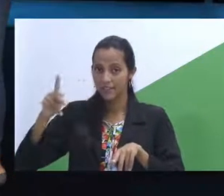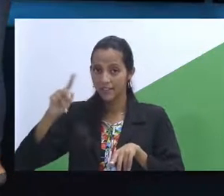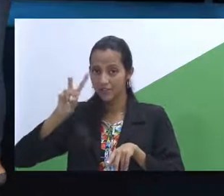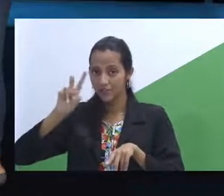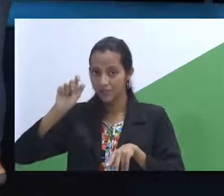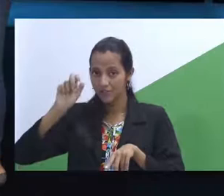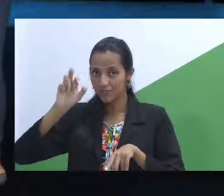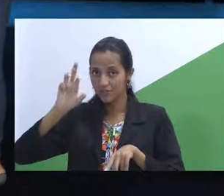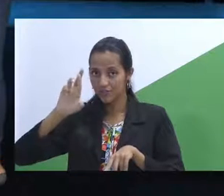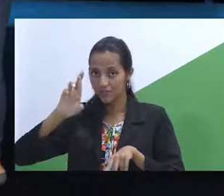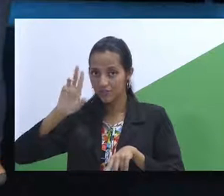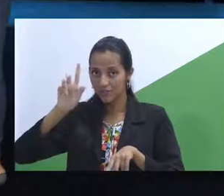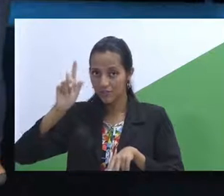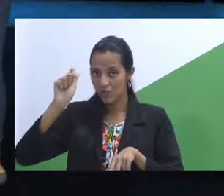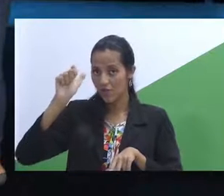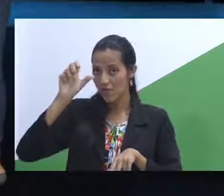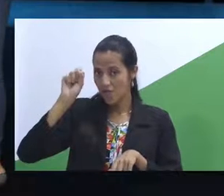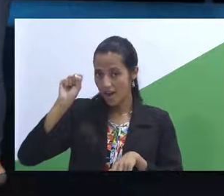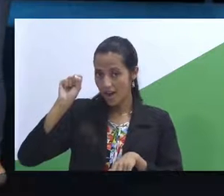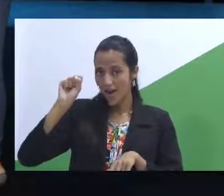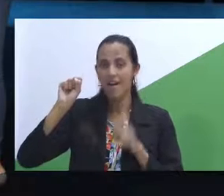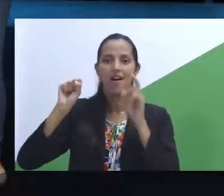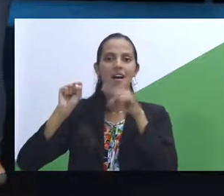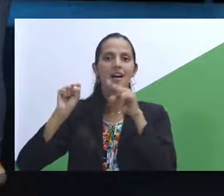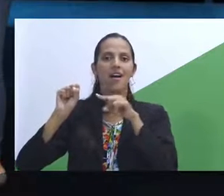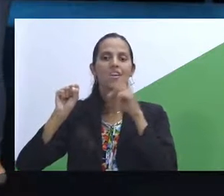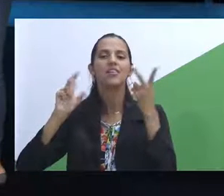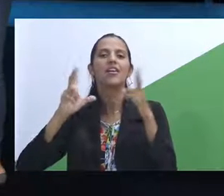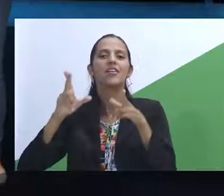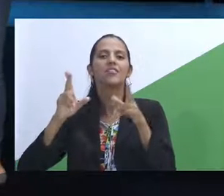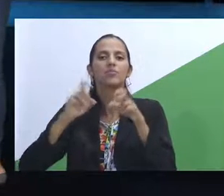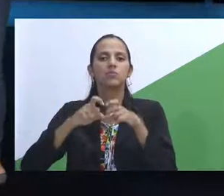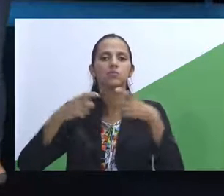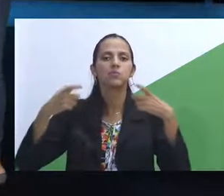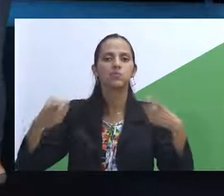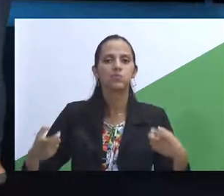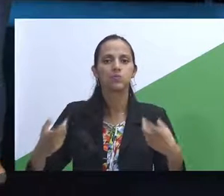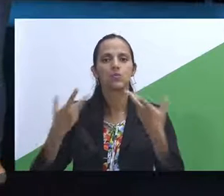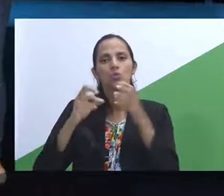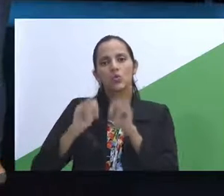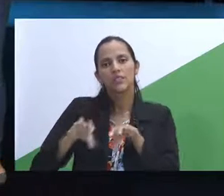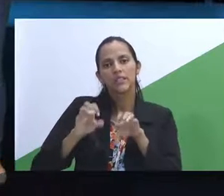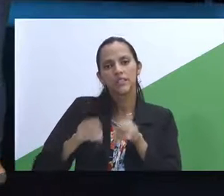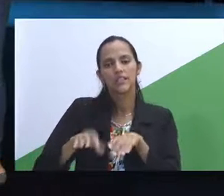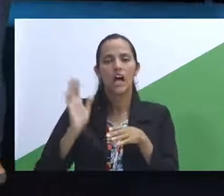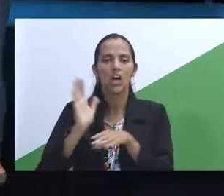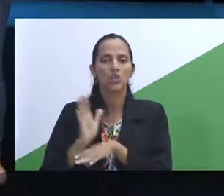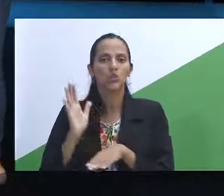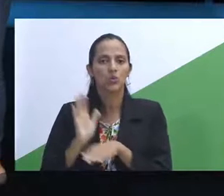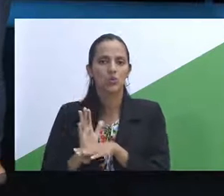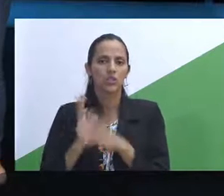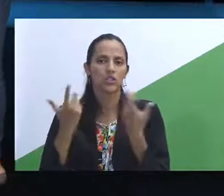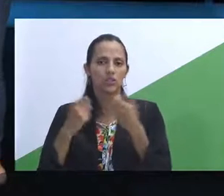aquela pessoa, então, que está desenvolvendo todos os campos, então, do Brasil, seja na educação, seja na industrialização, seja na